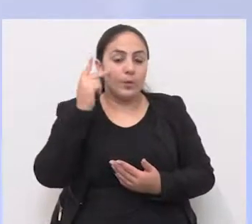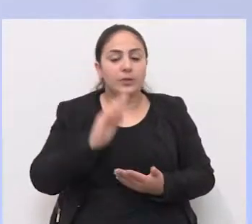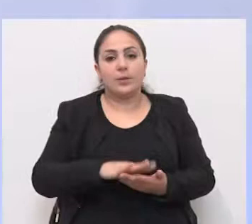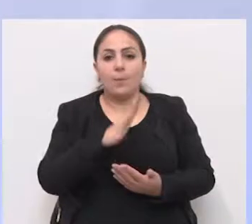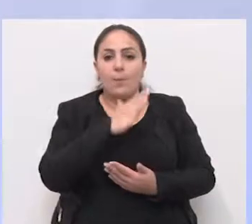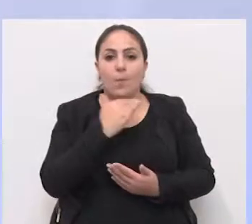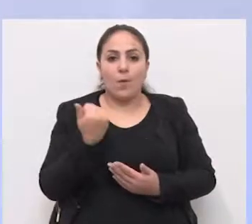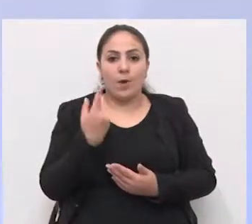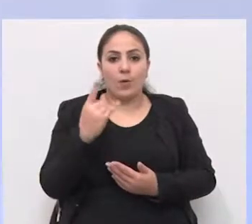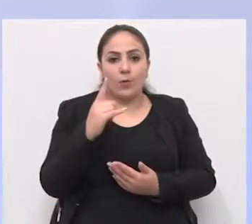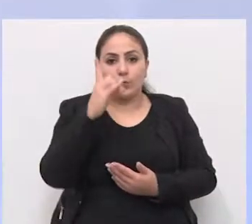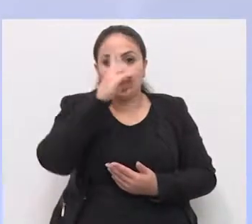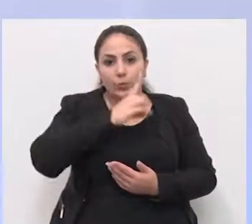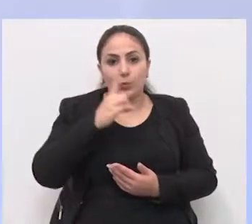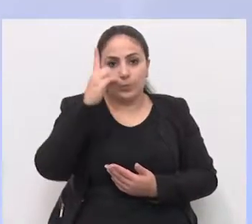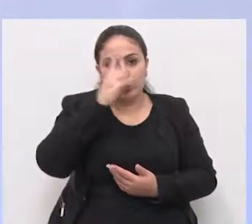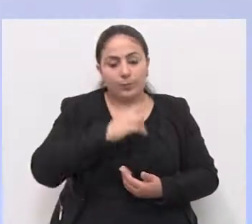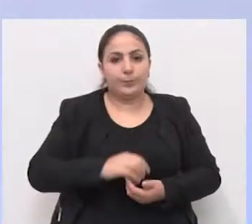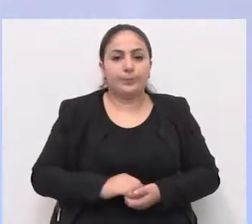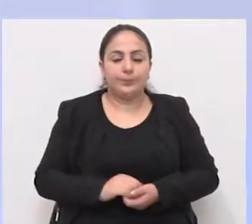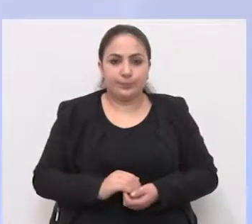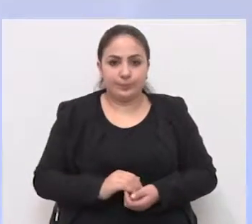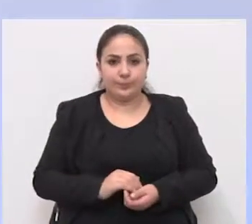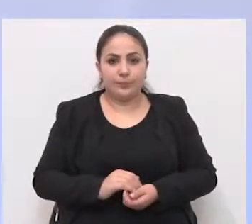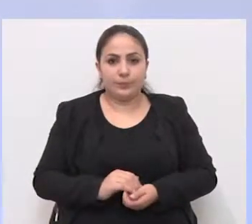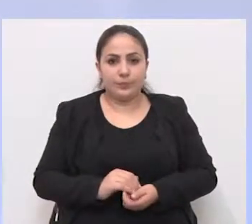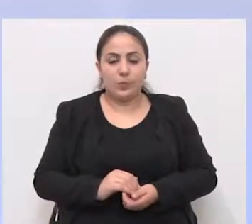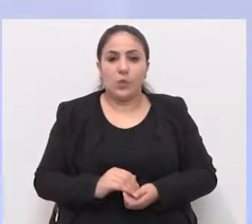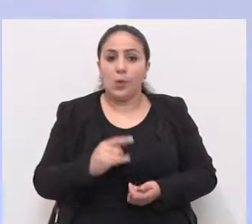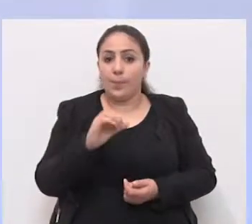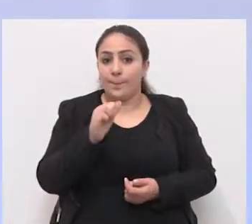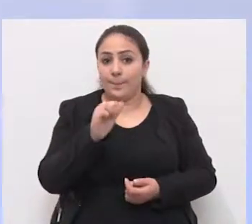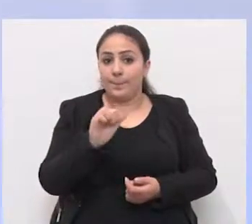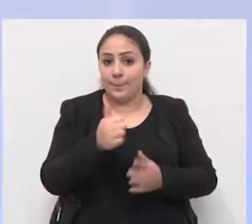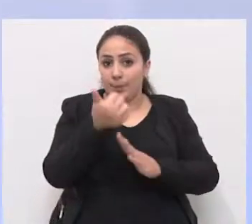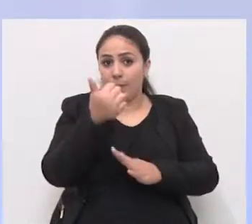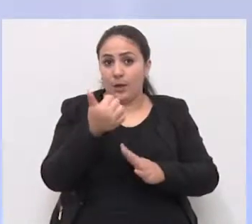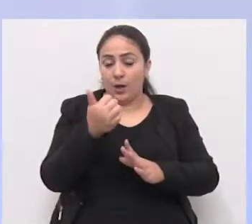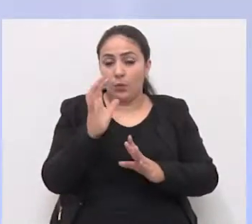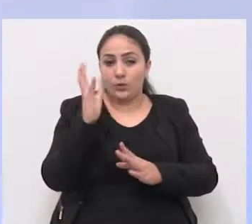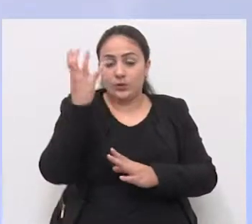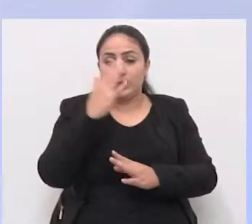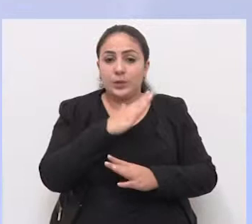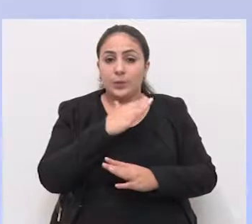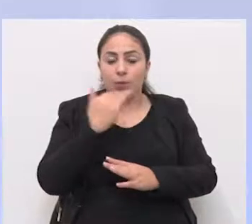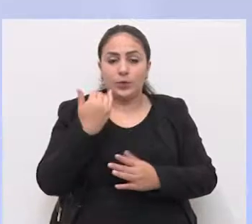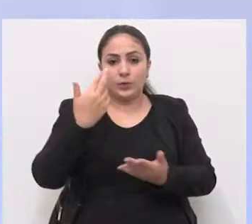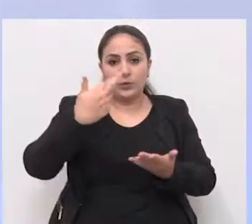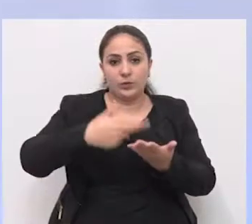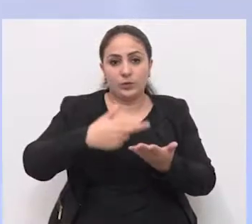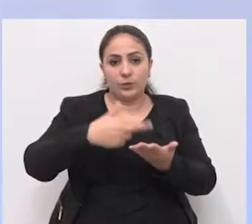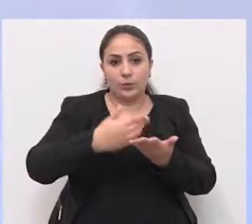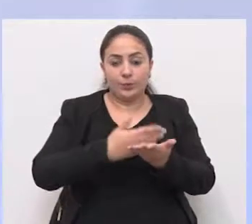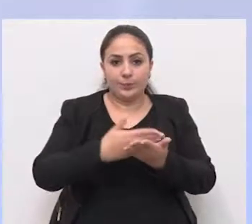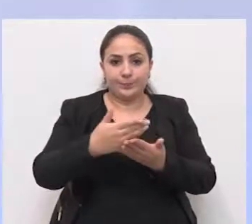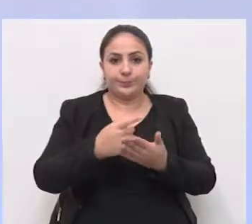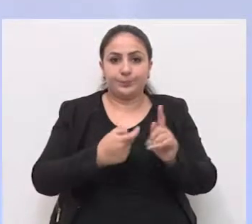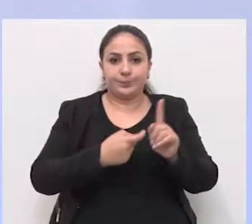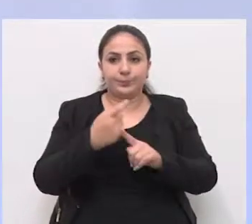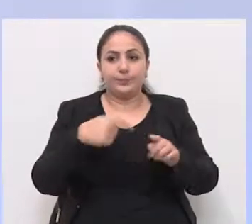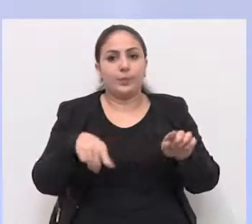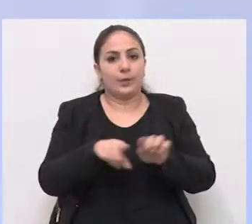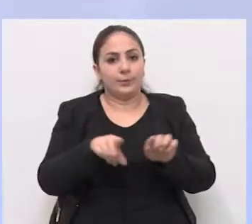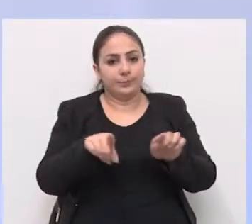São Vicente de Paulo e faleceu no último domingo. O primeiro caso de morte pela influenza foi registrado